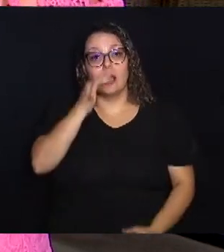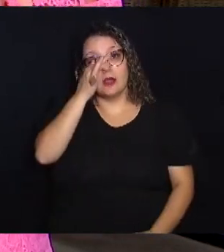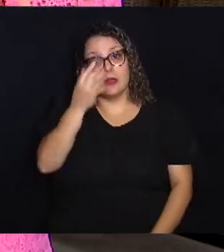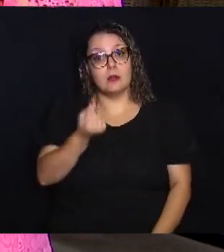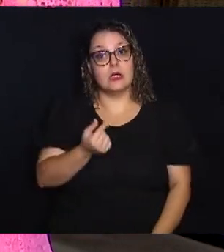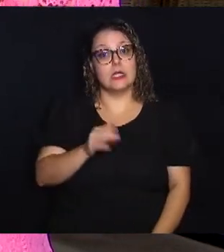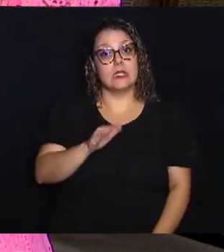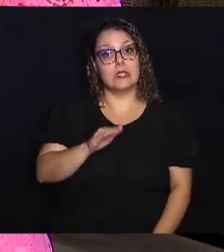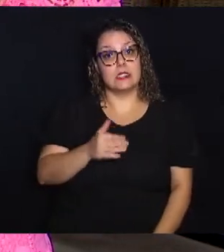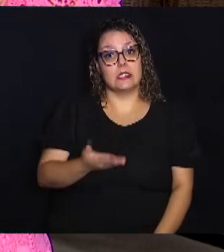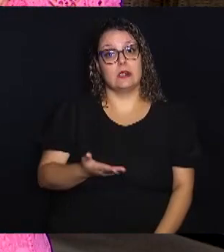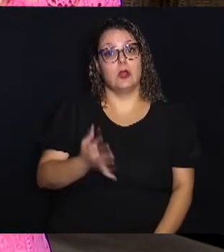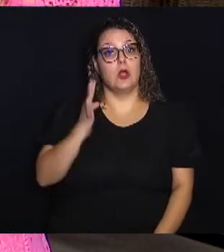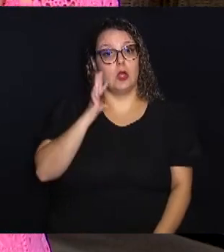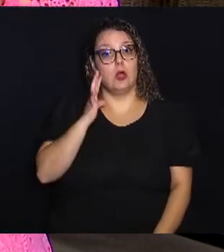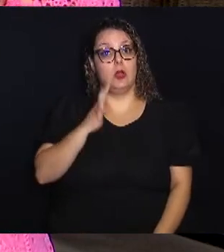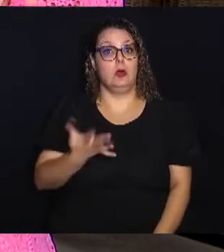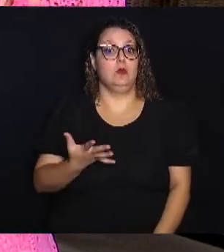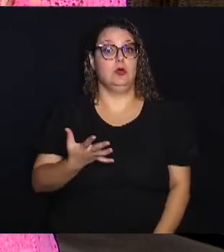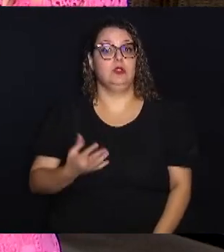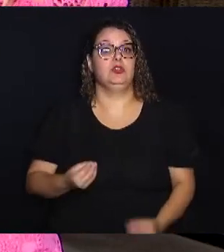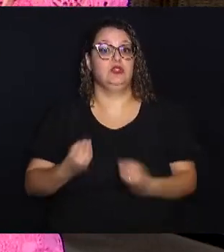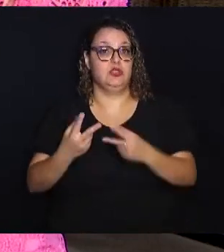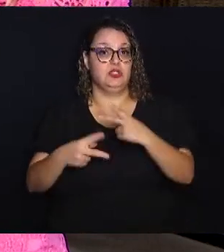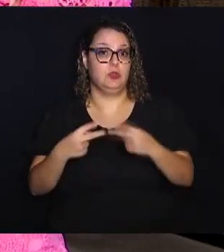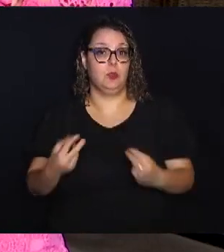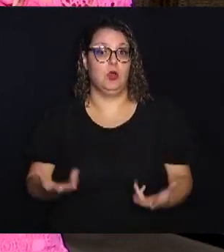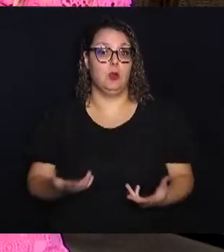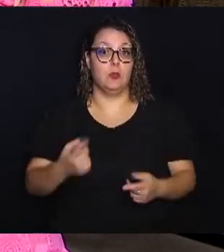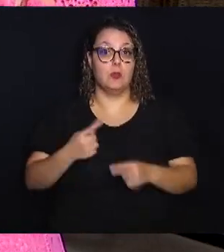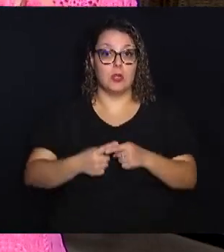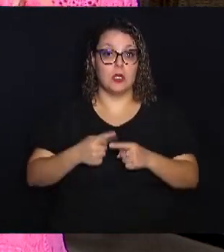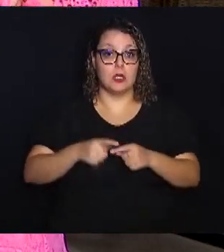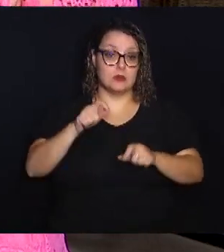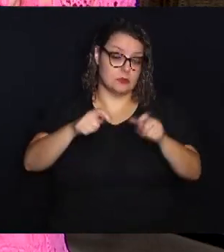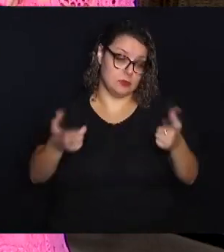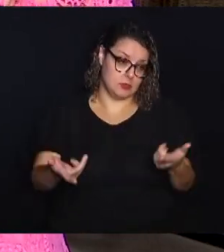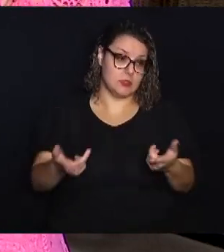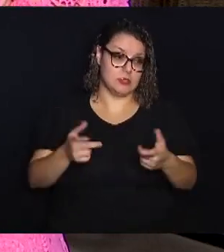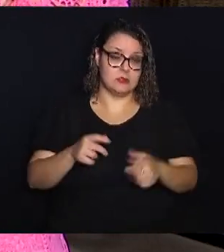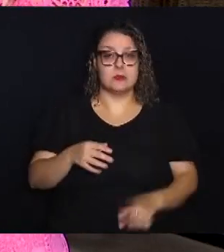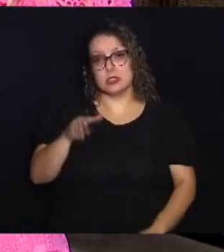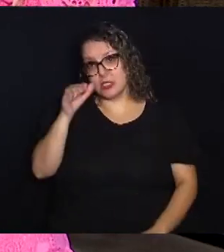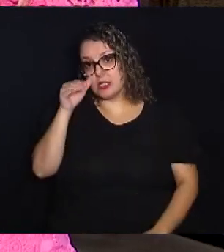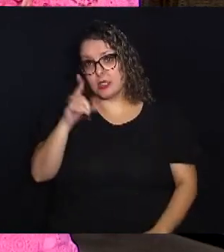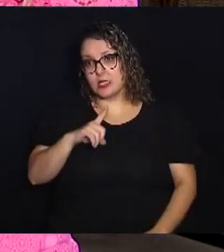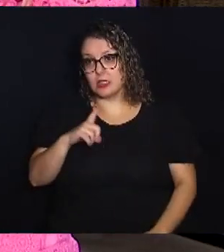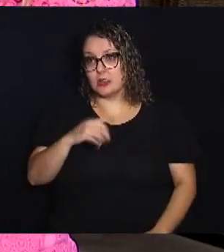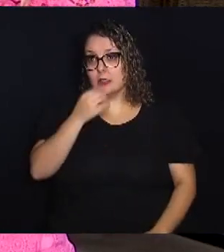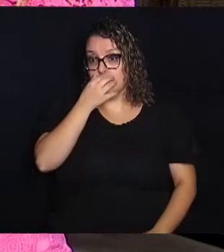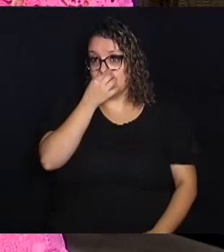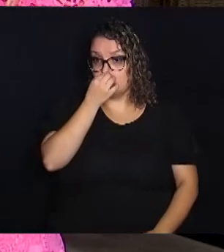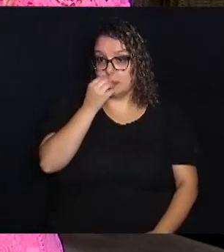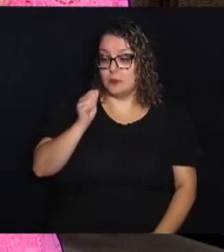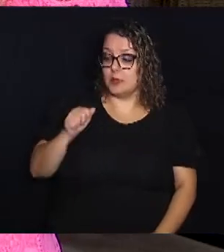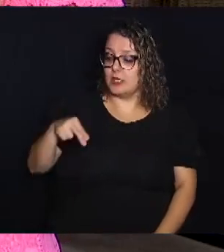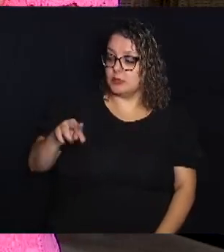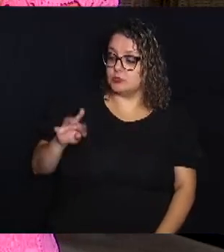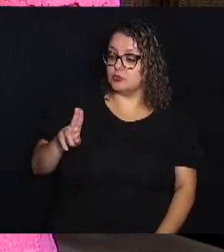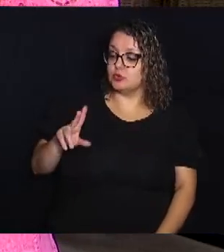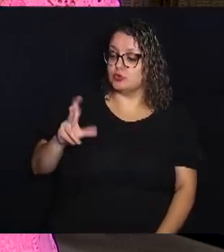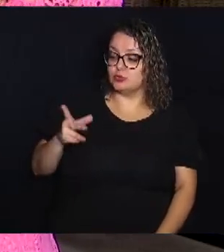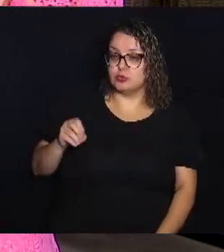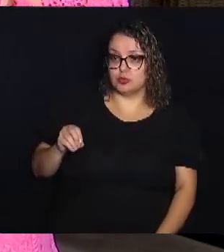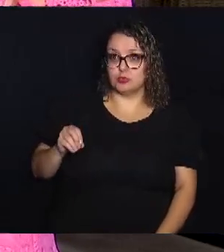flor assim barata e legal de você dar de presente? Porque certamente muita gente tem essa curiosidade.